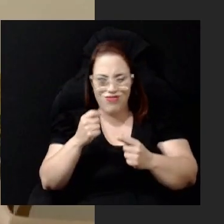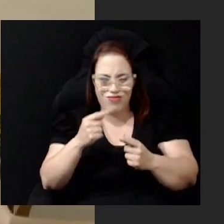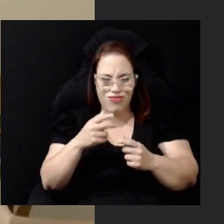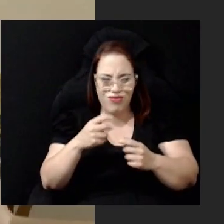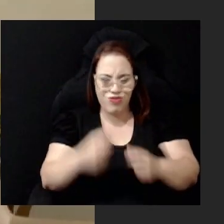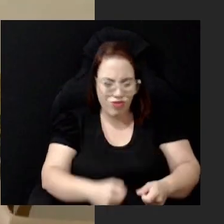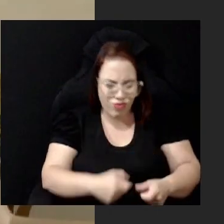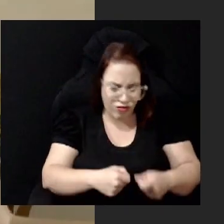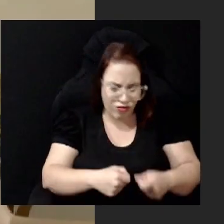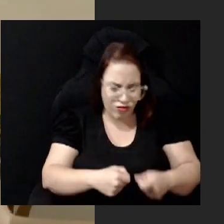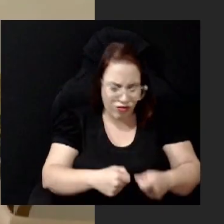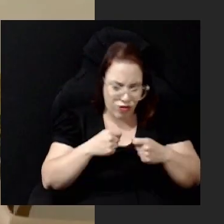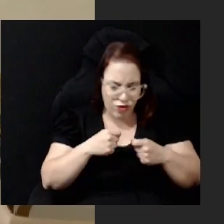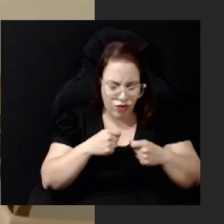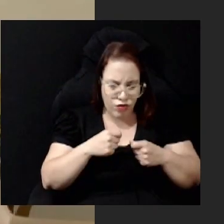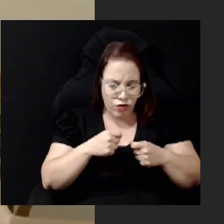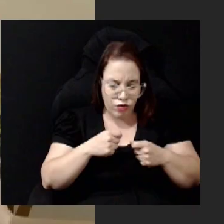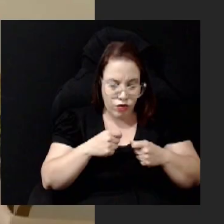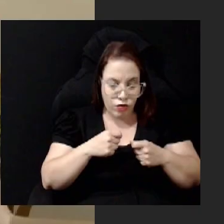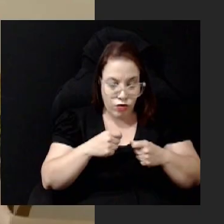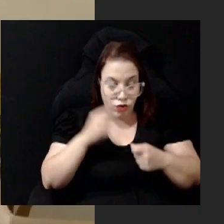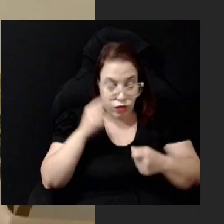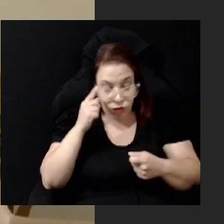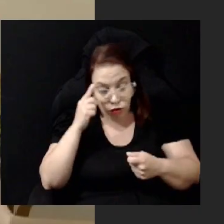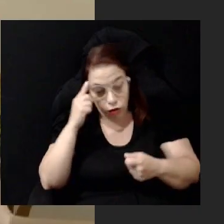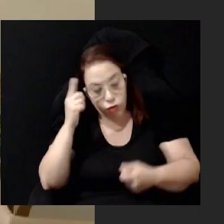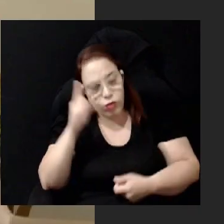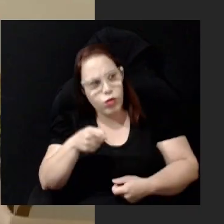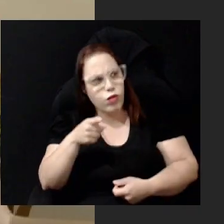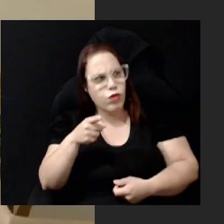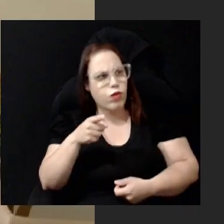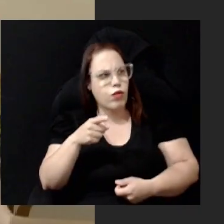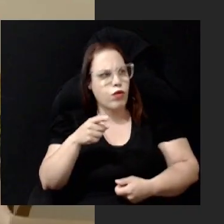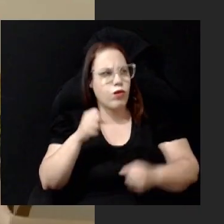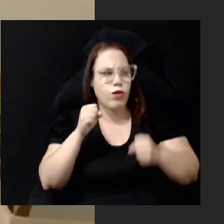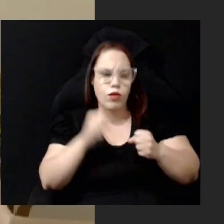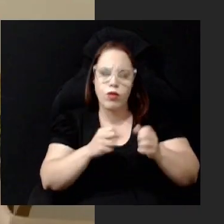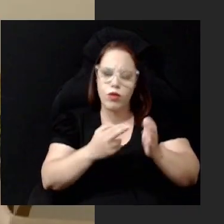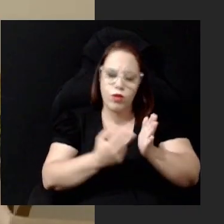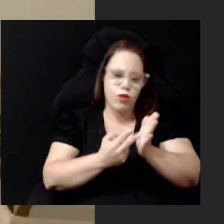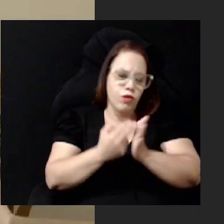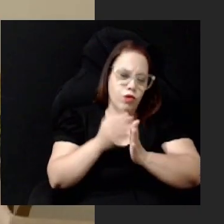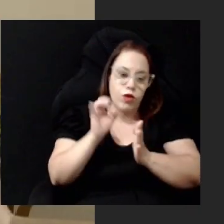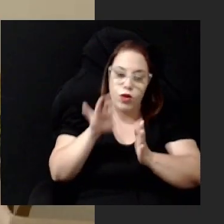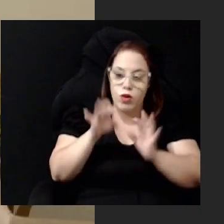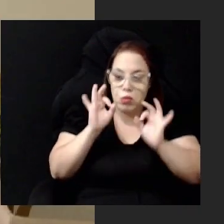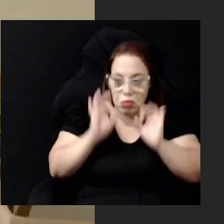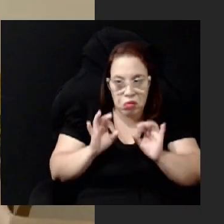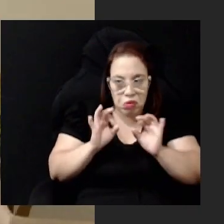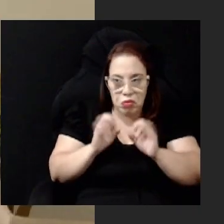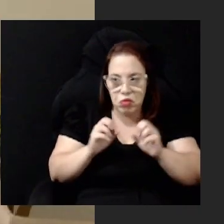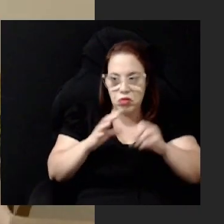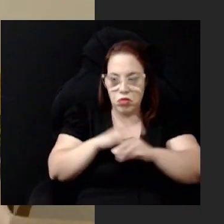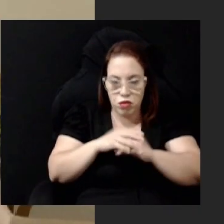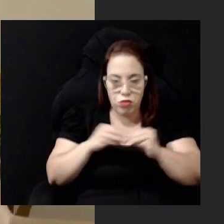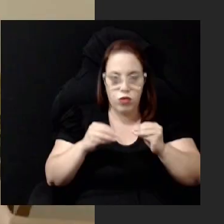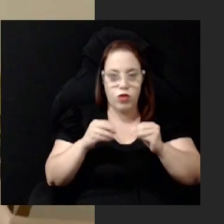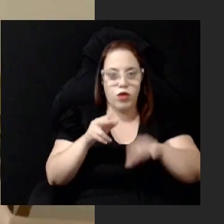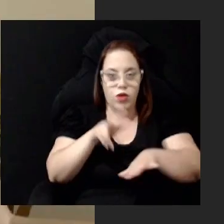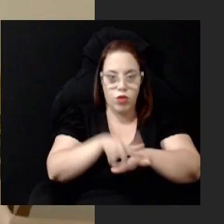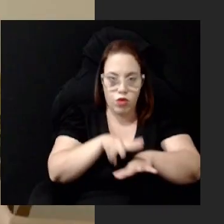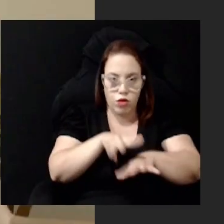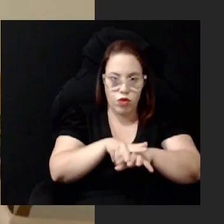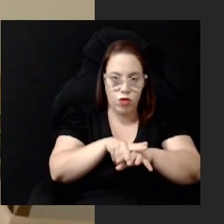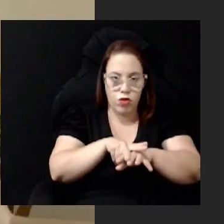alguns tipos de câncer ósseo, e a depender do momento do diagnóstico, às vezes só a cirurgia é o suficiente para curar